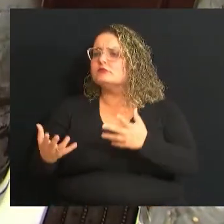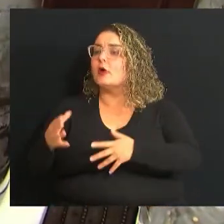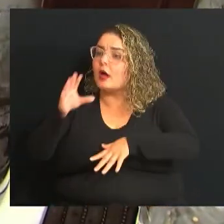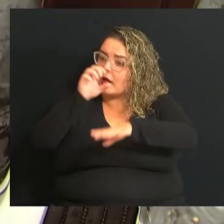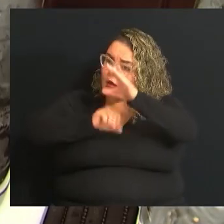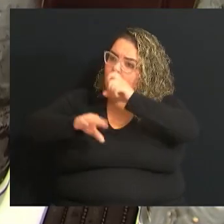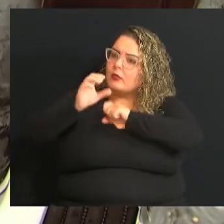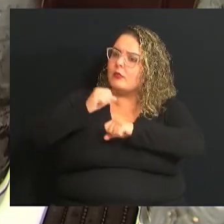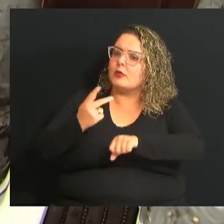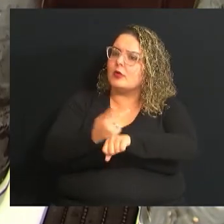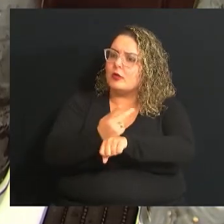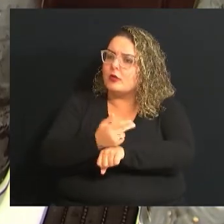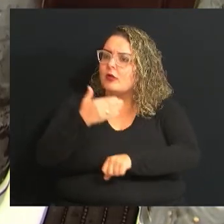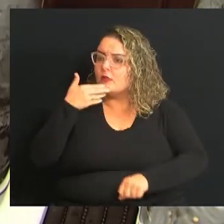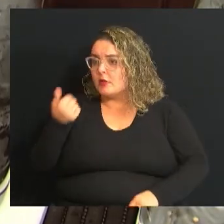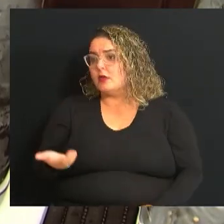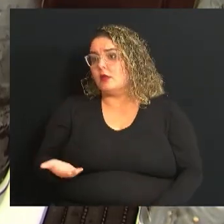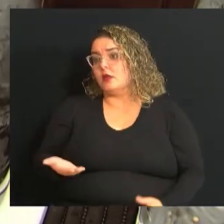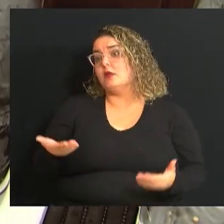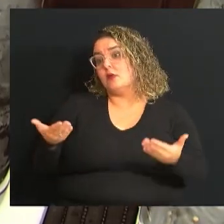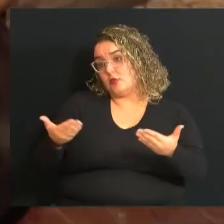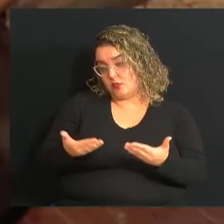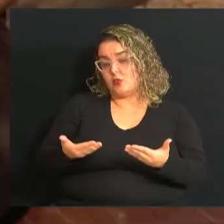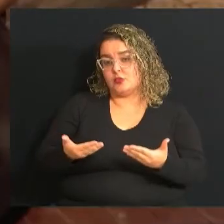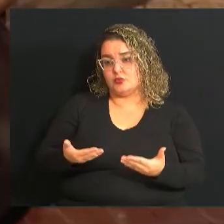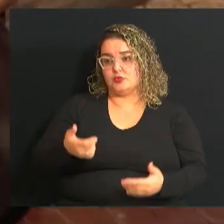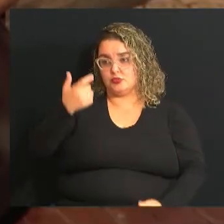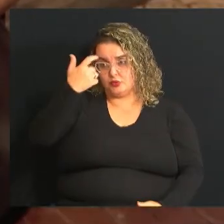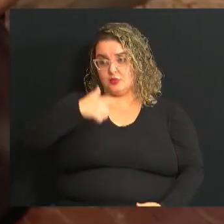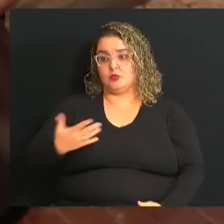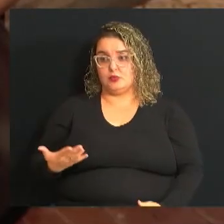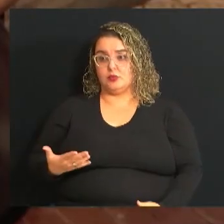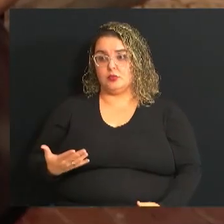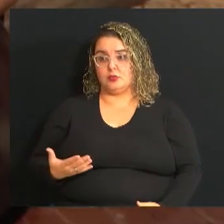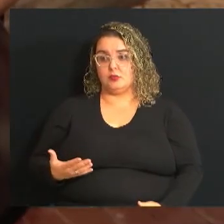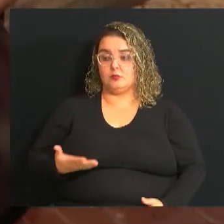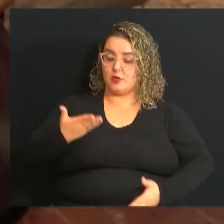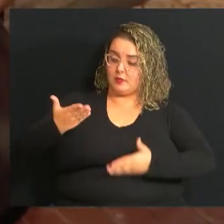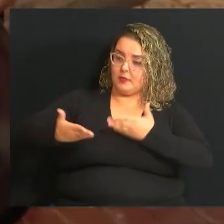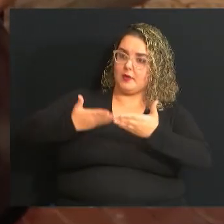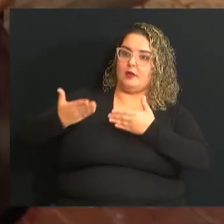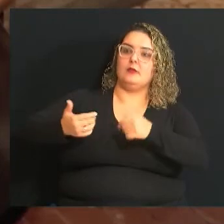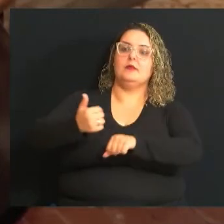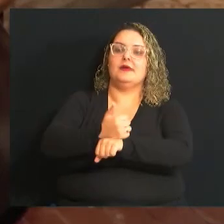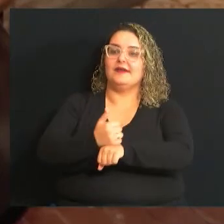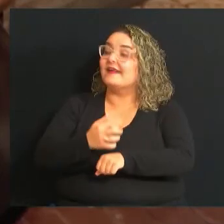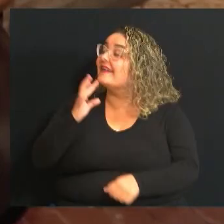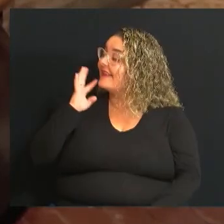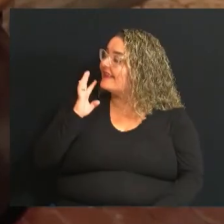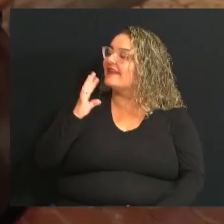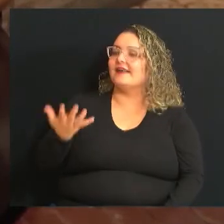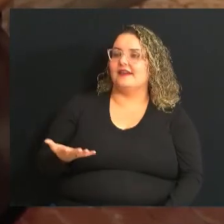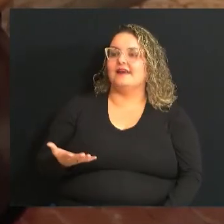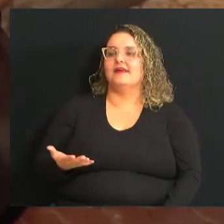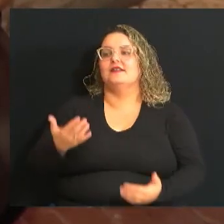Compramos um determinado produto via modalidade fora do estabelecimento comercial, ou seja, pela